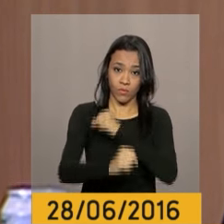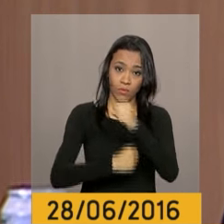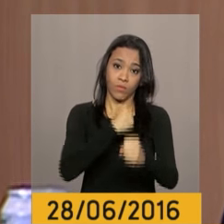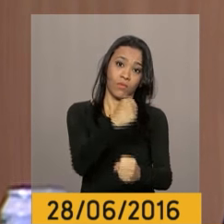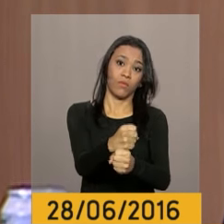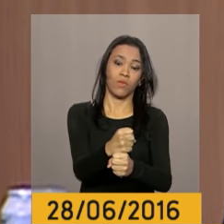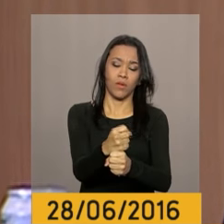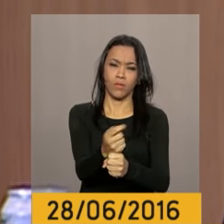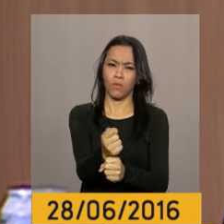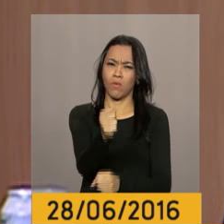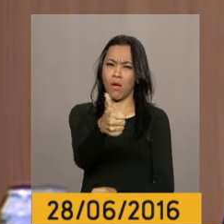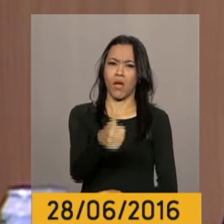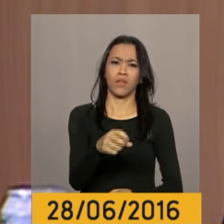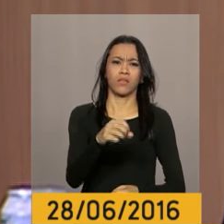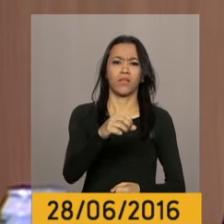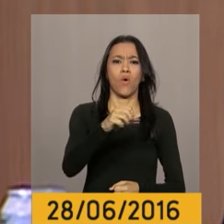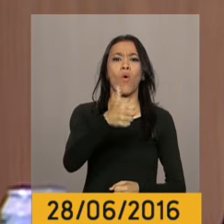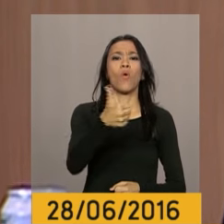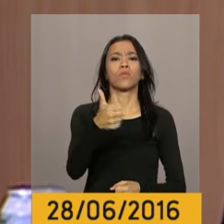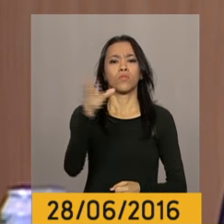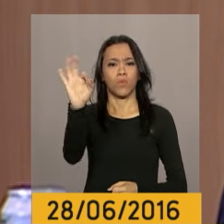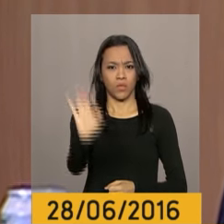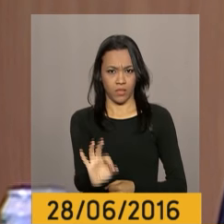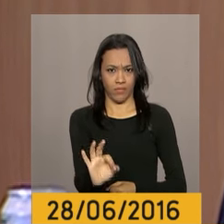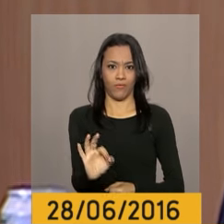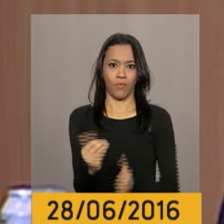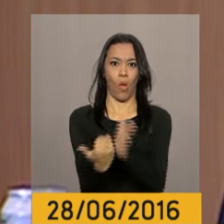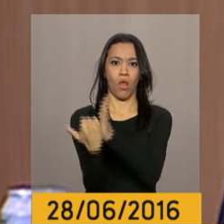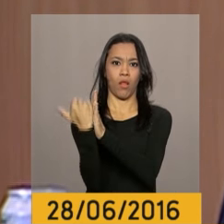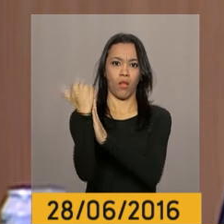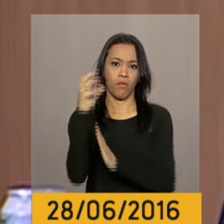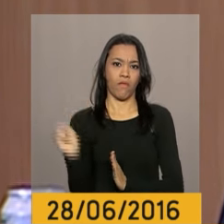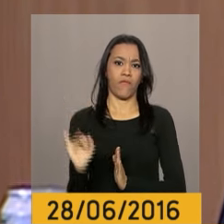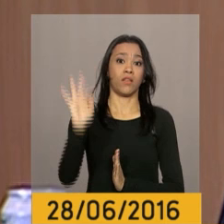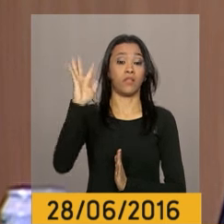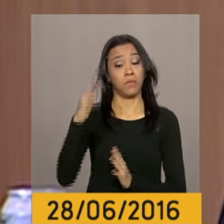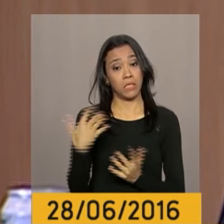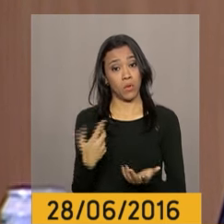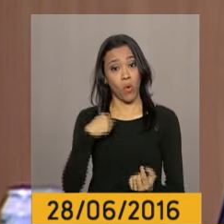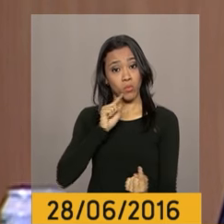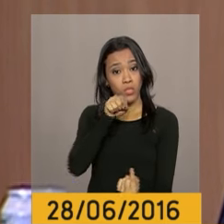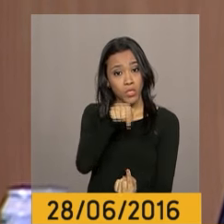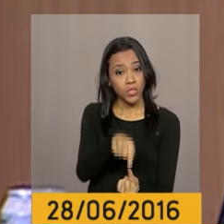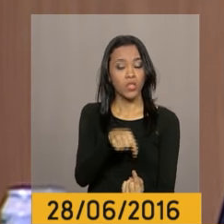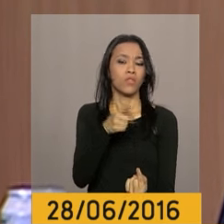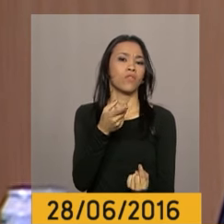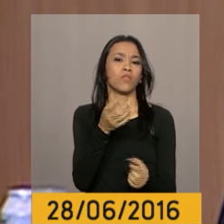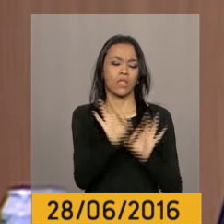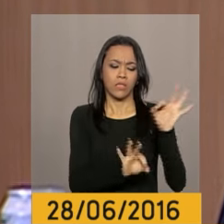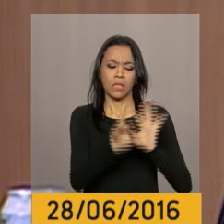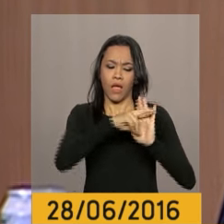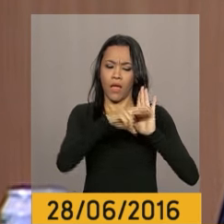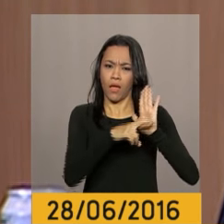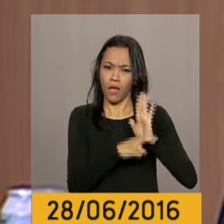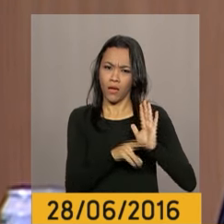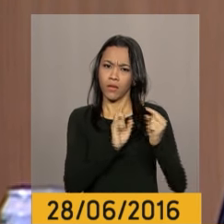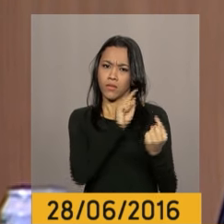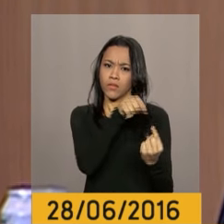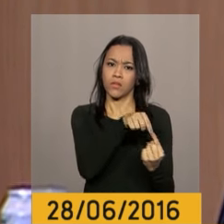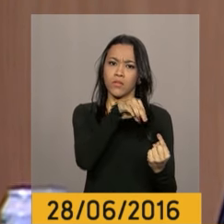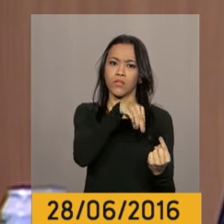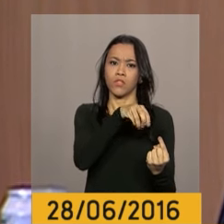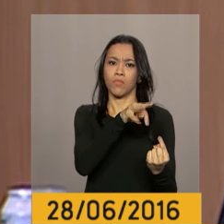para quase 11%. Desde então, o objetivo do regime de metas tem sido